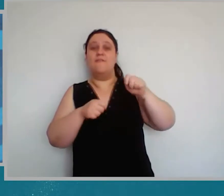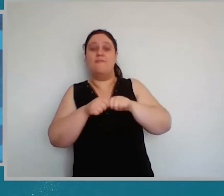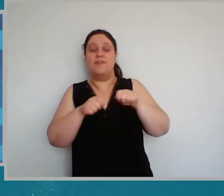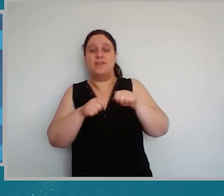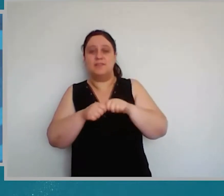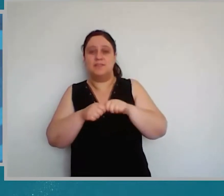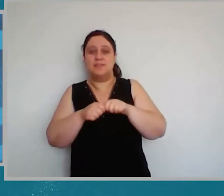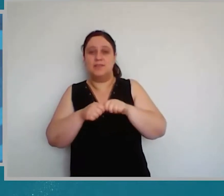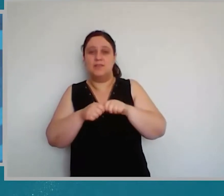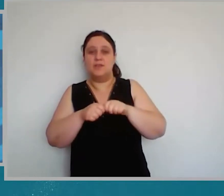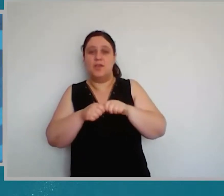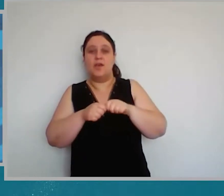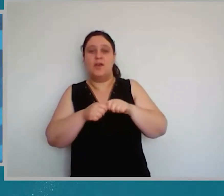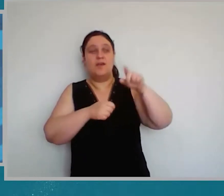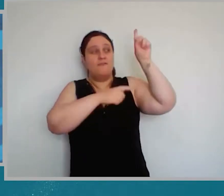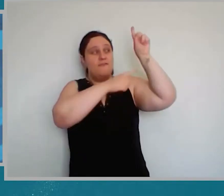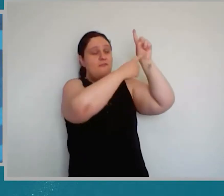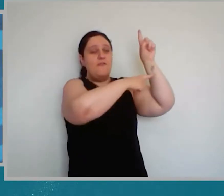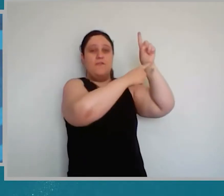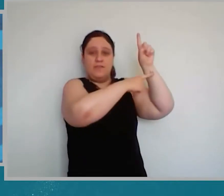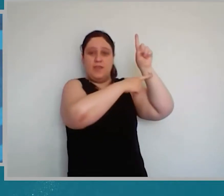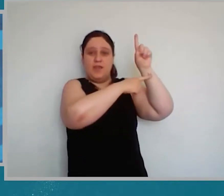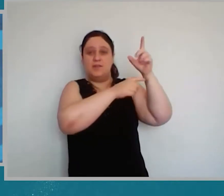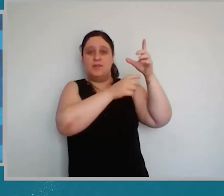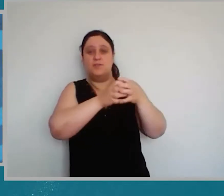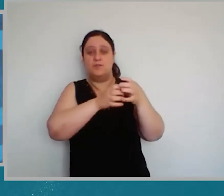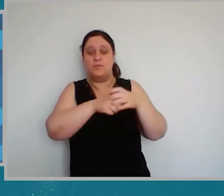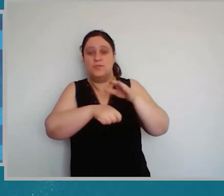chamada. Gálatas capítulo 3.